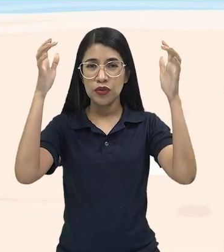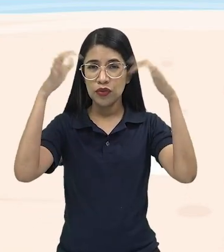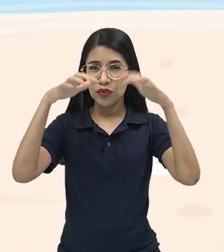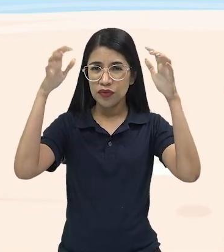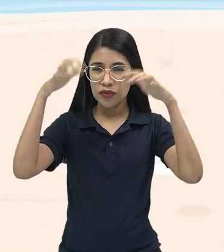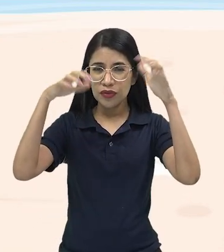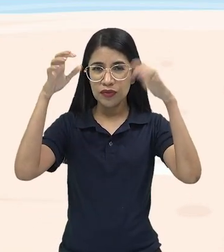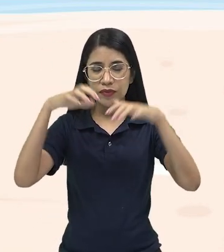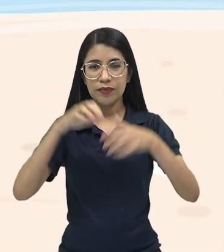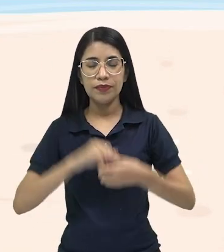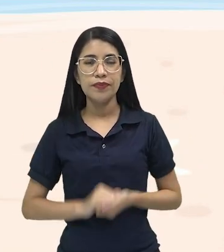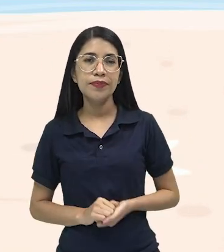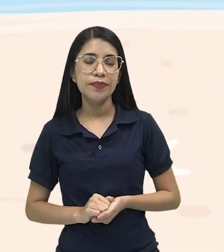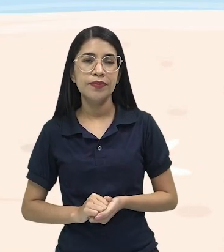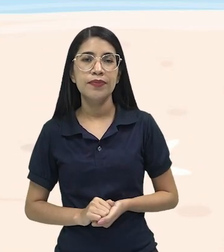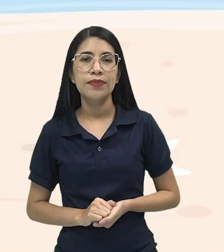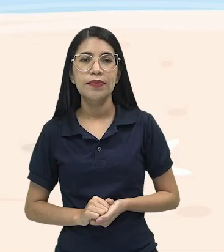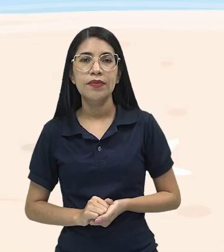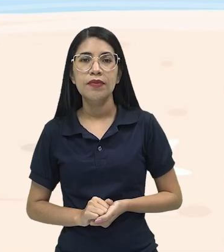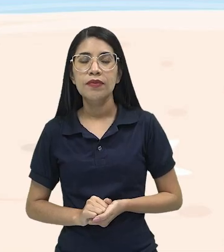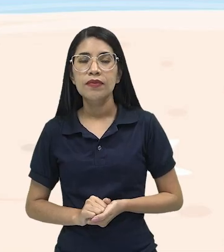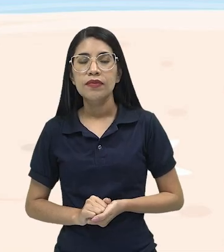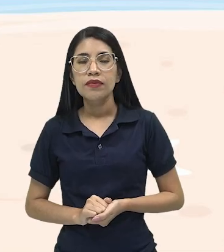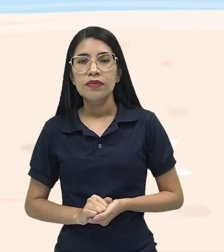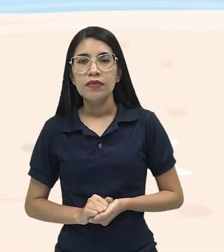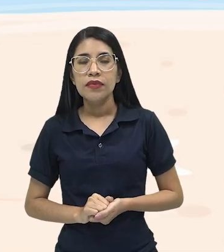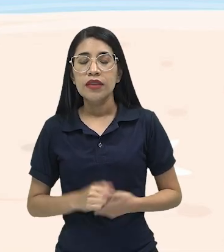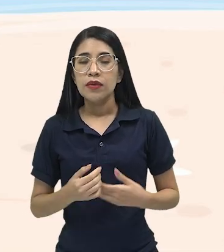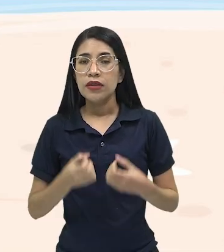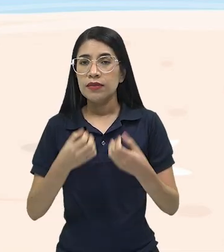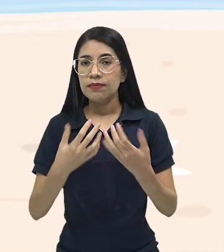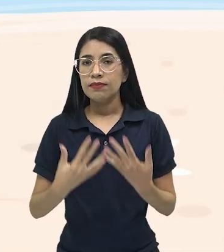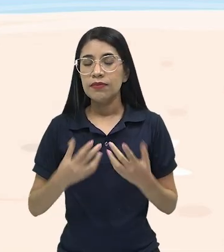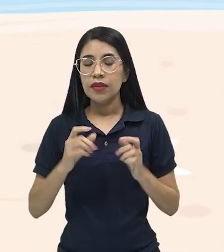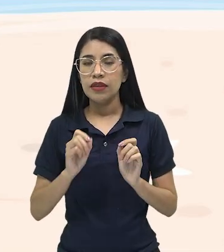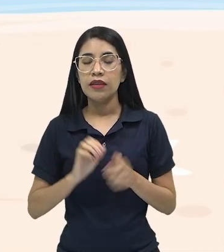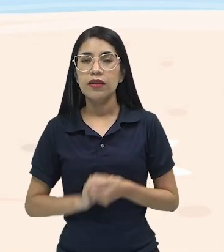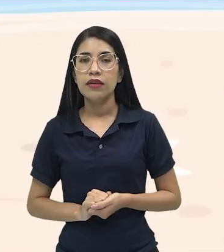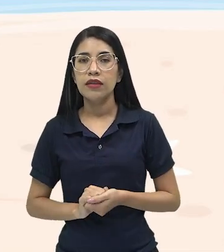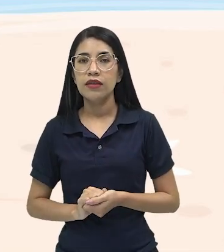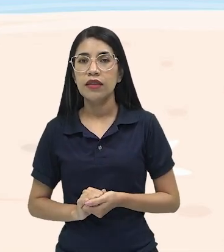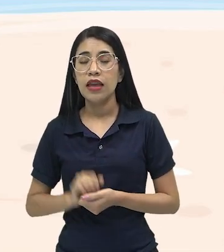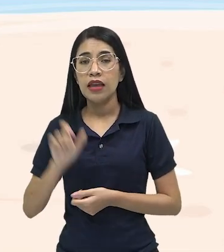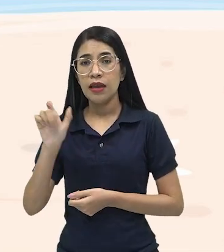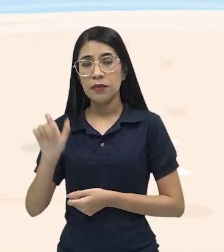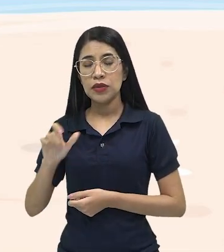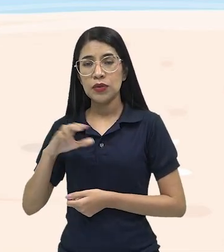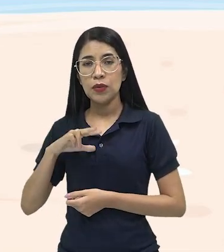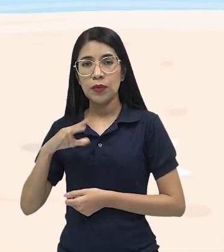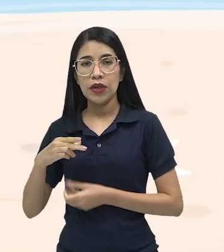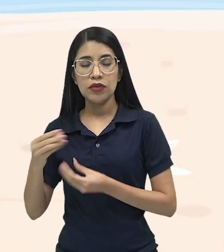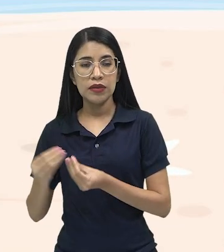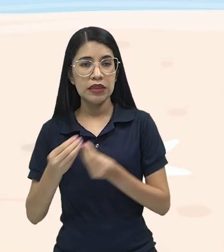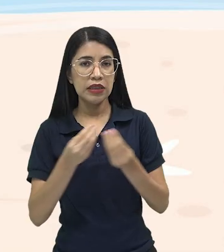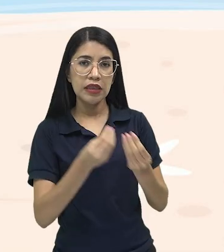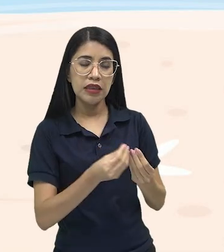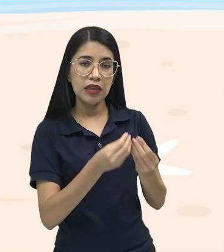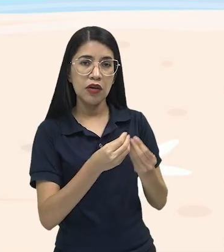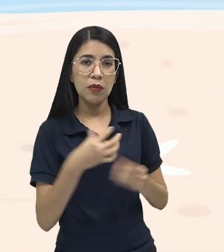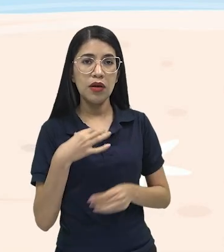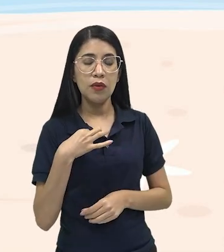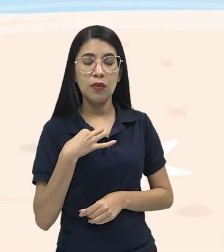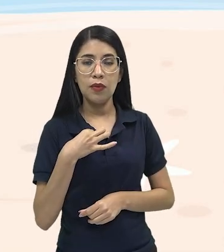bastante. E aí, ele diz aí que o português vestiu o índio, porque